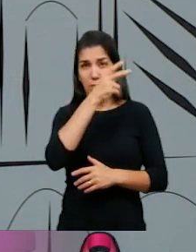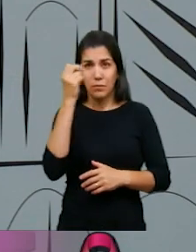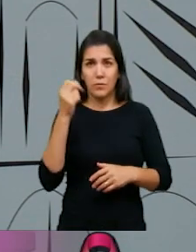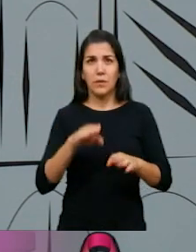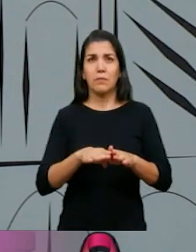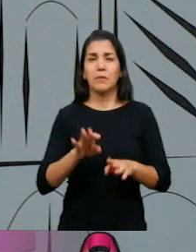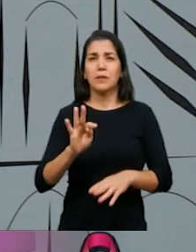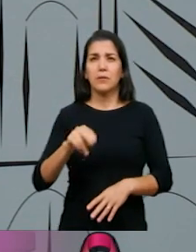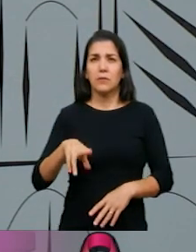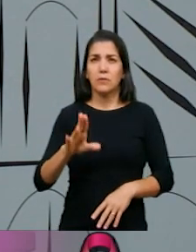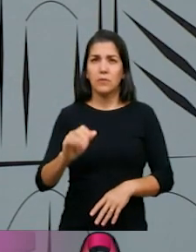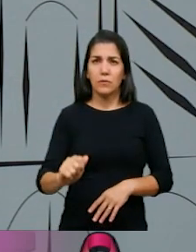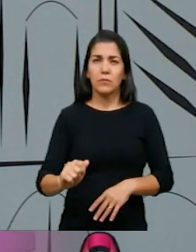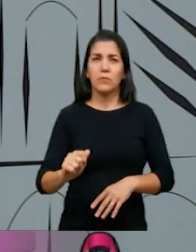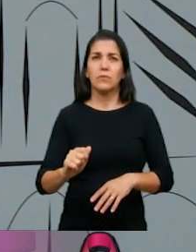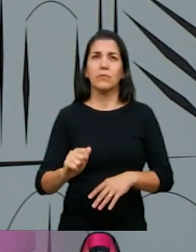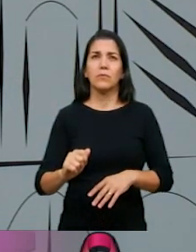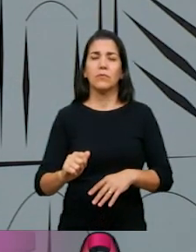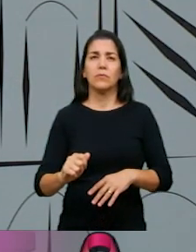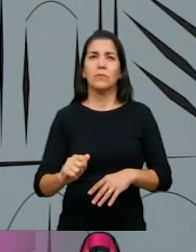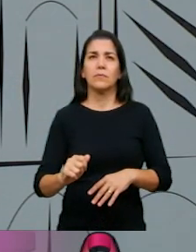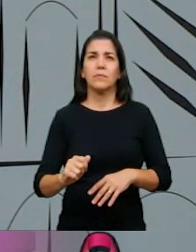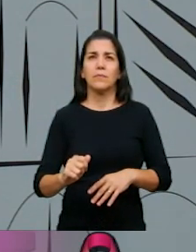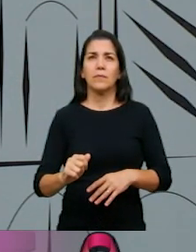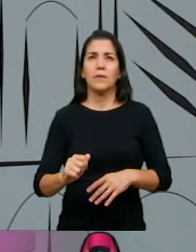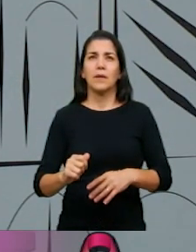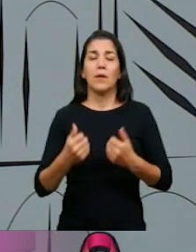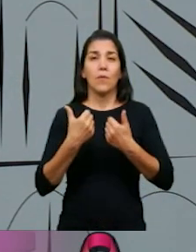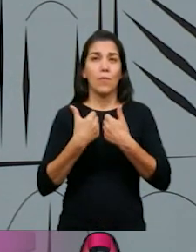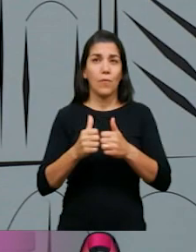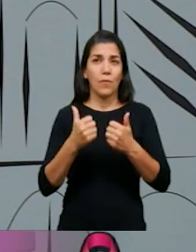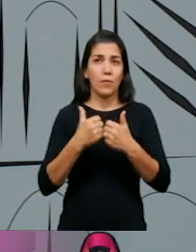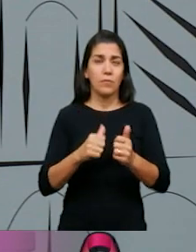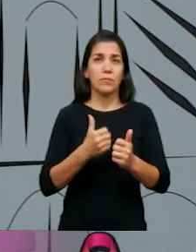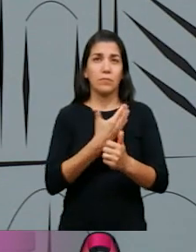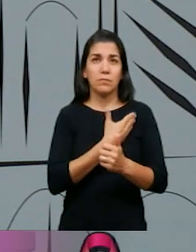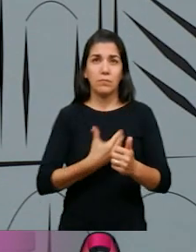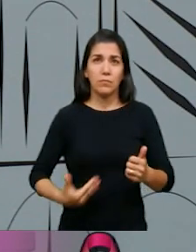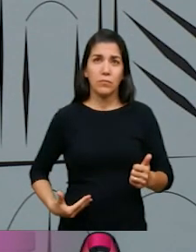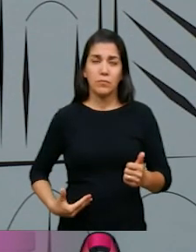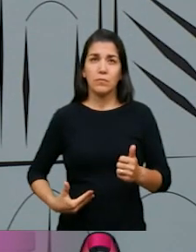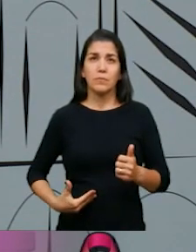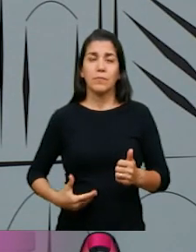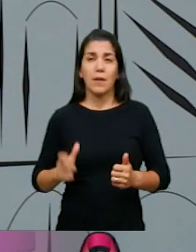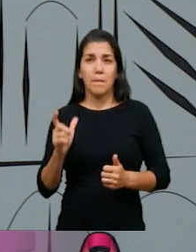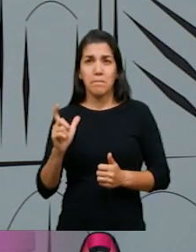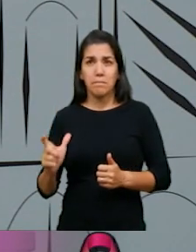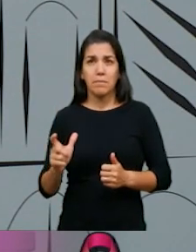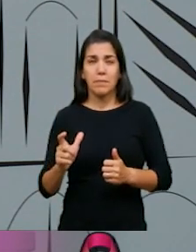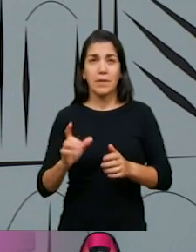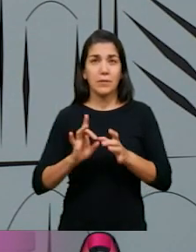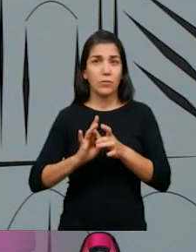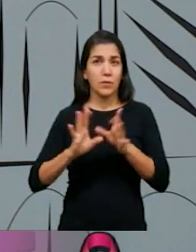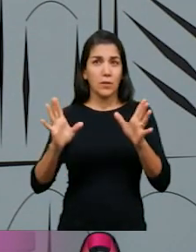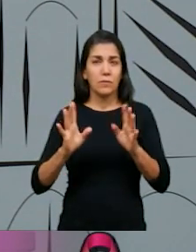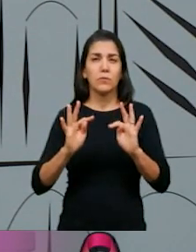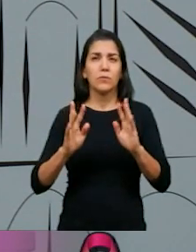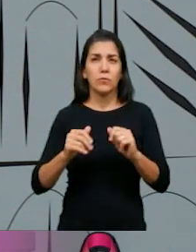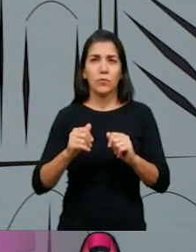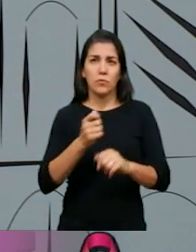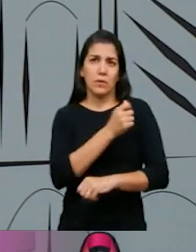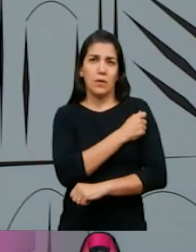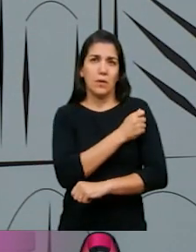TUA, que é a empresa concessionária do serviço de transporte coletivo, o passe livre para os candidatos do Enem